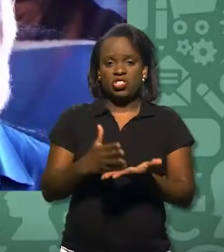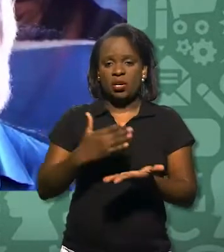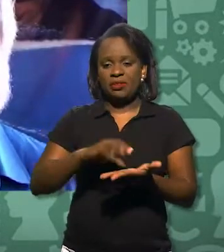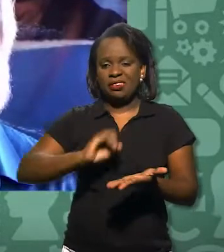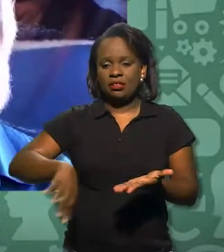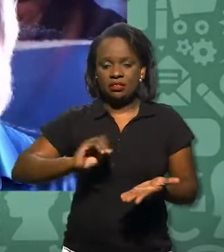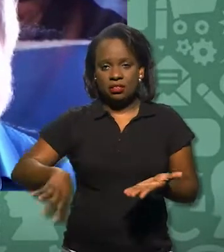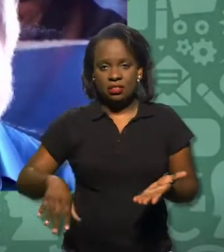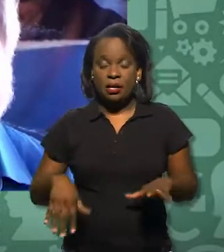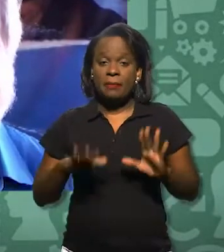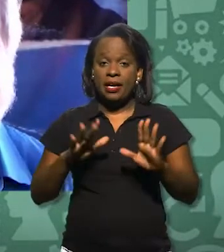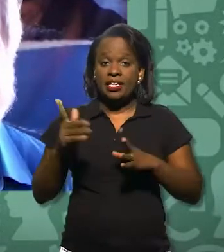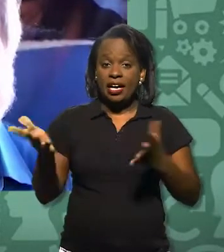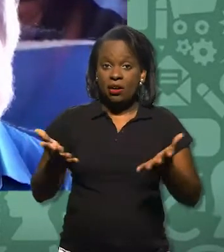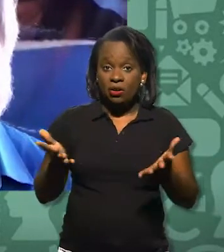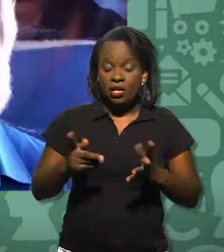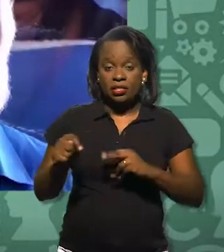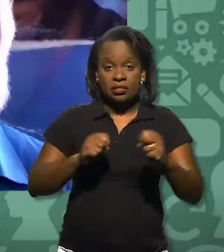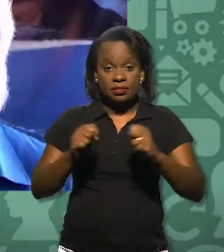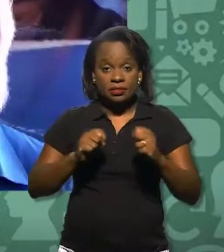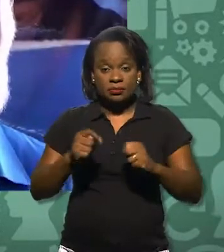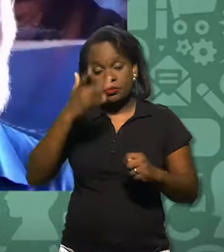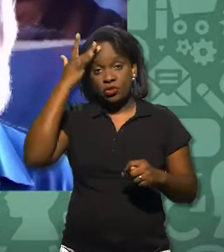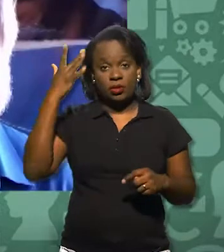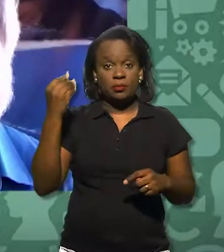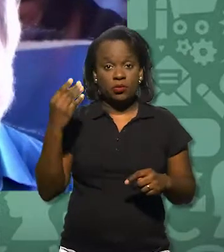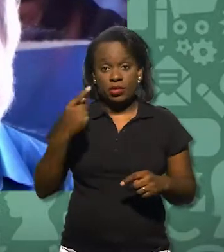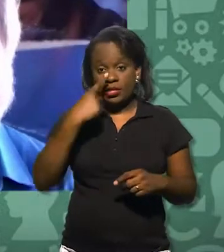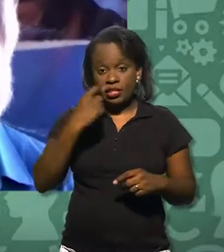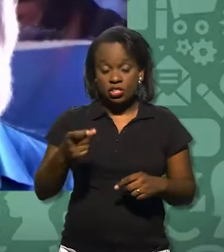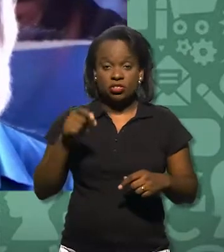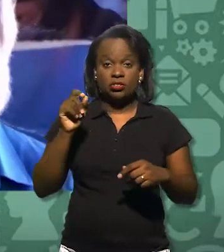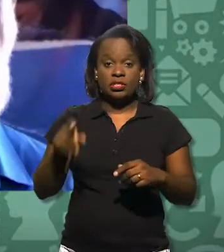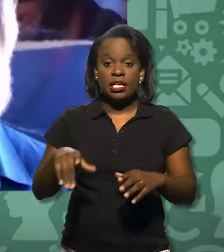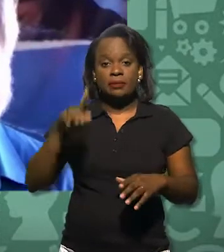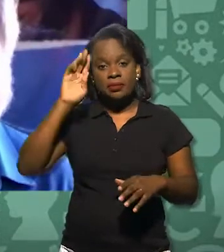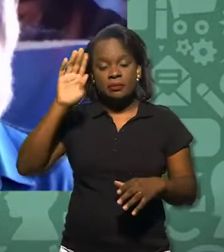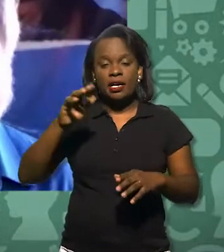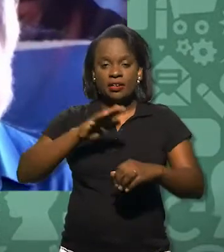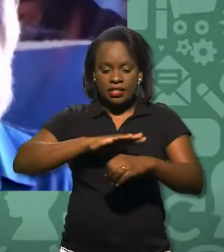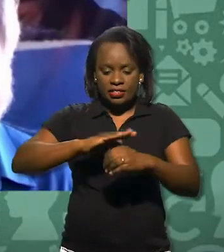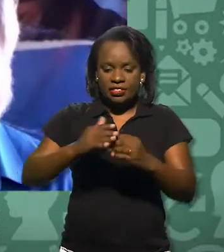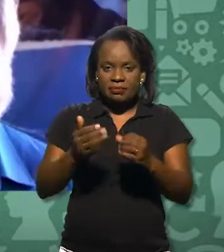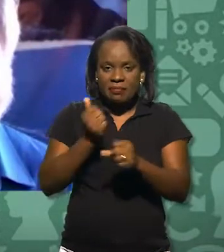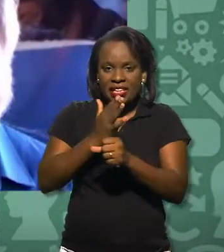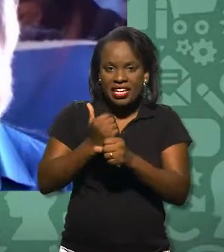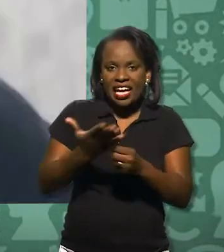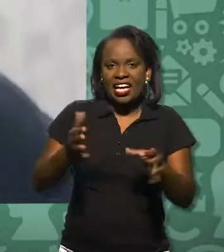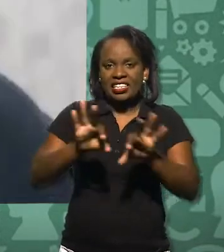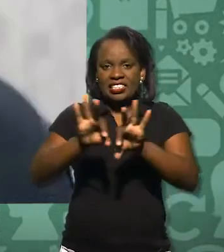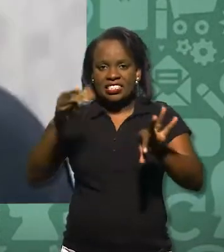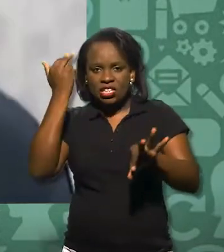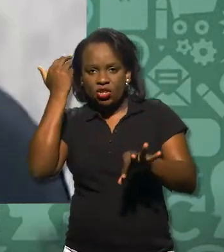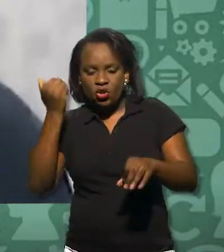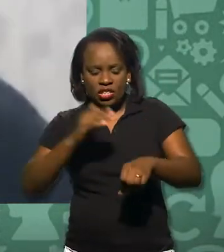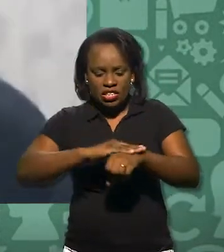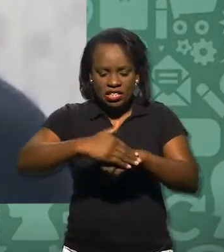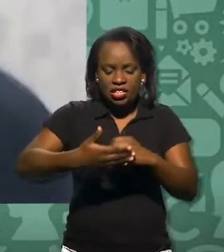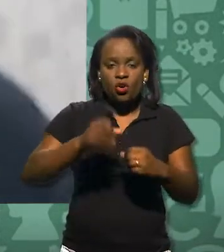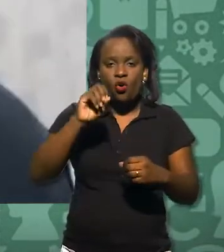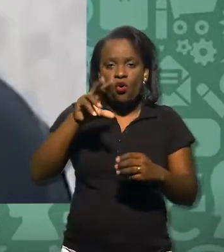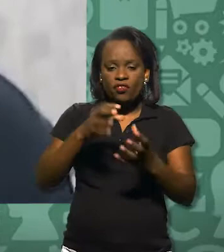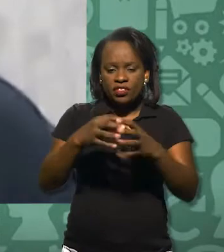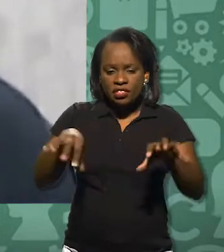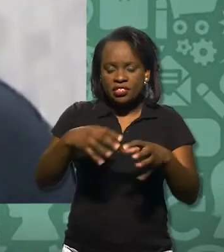e aí os restos. E agora, com a pandemia, o que tem no lixo de descarte é casca de vegetal, casca